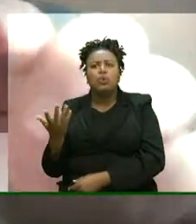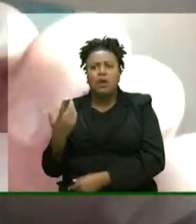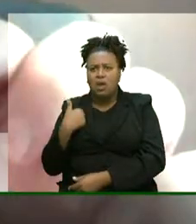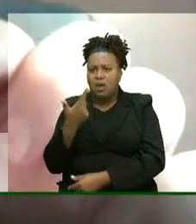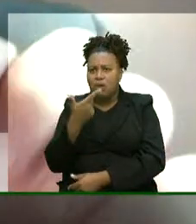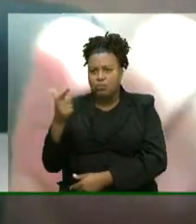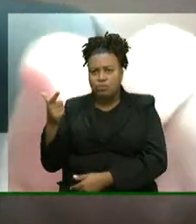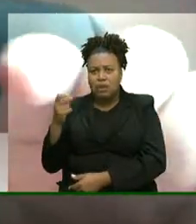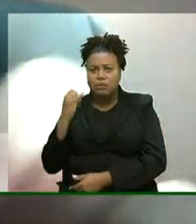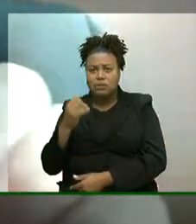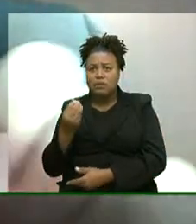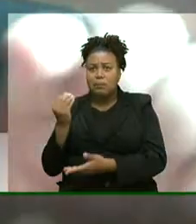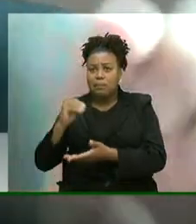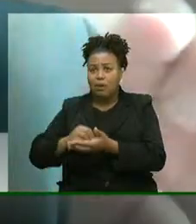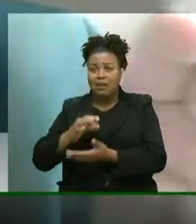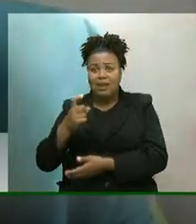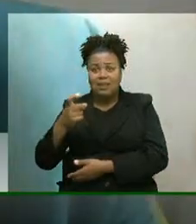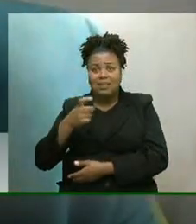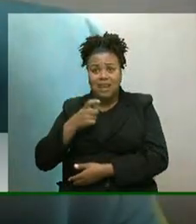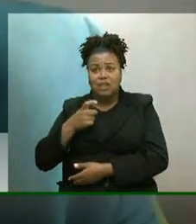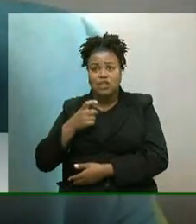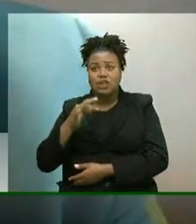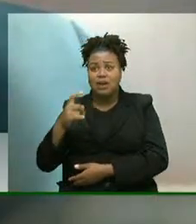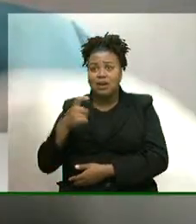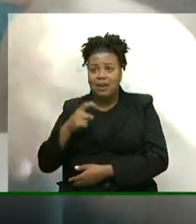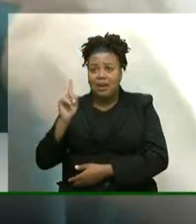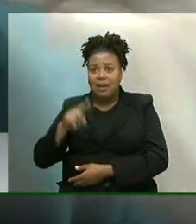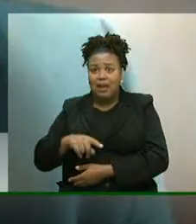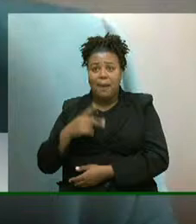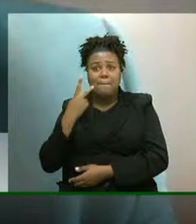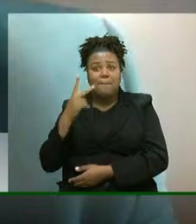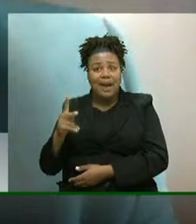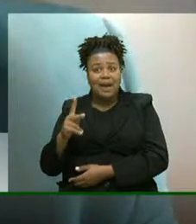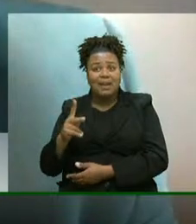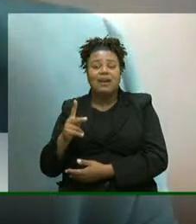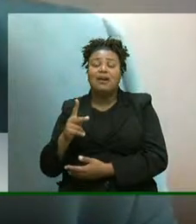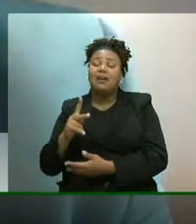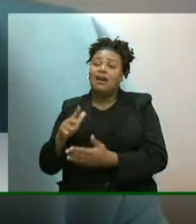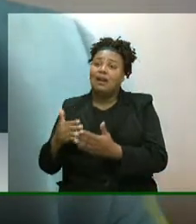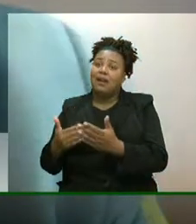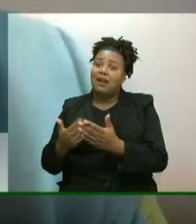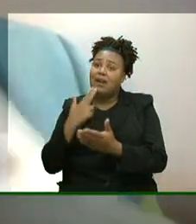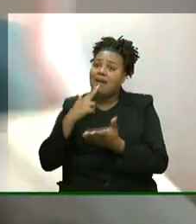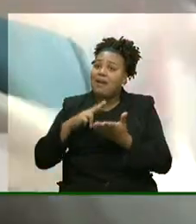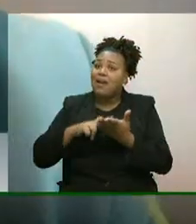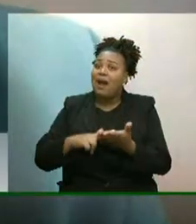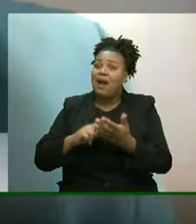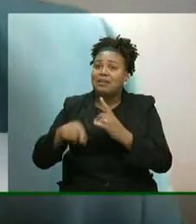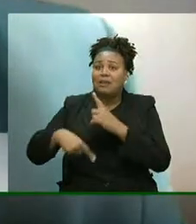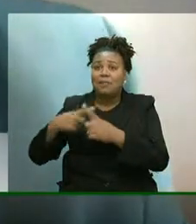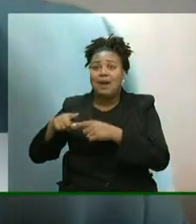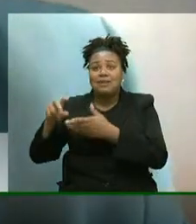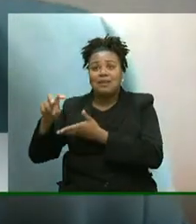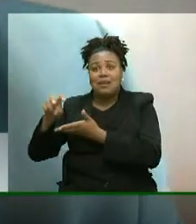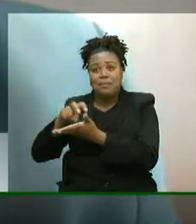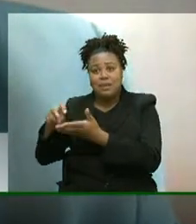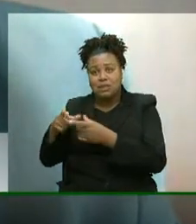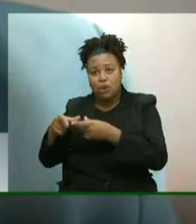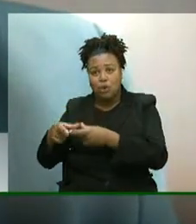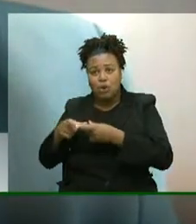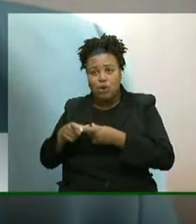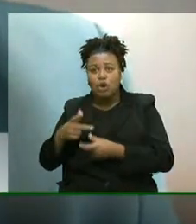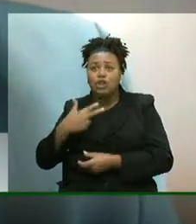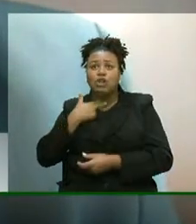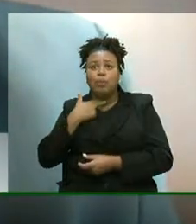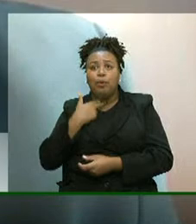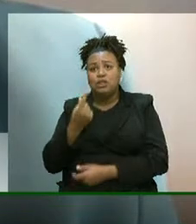está escrito em cima da taxa e de que é para envio do documento e o certificado, não pode